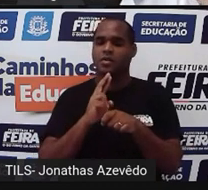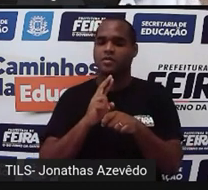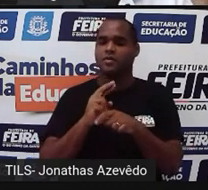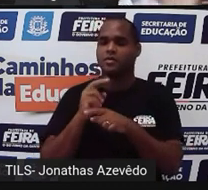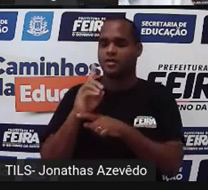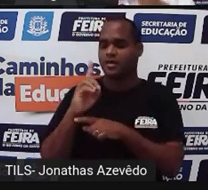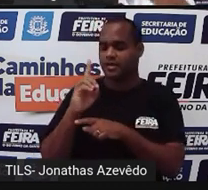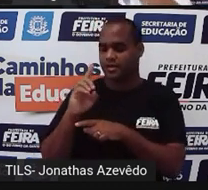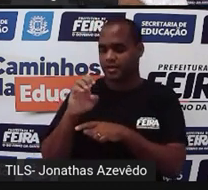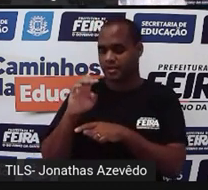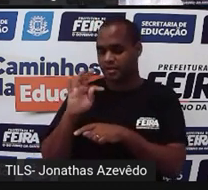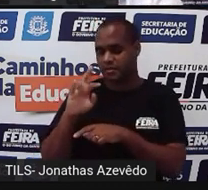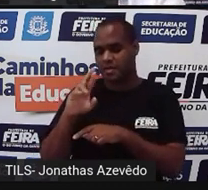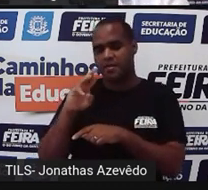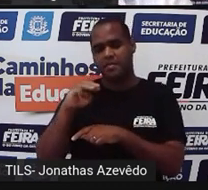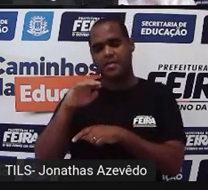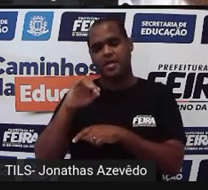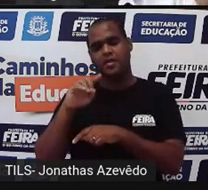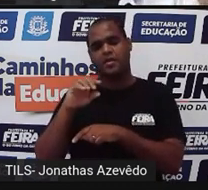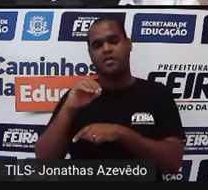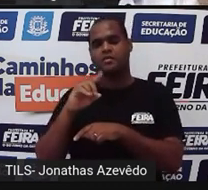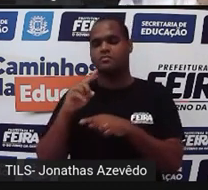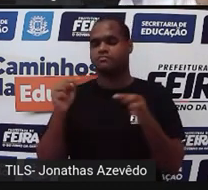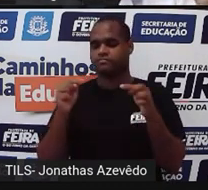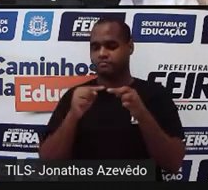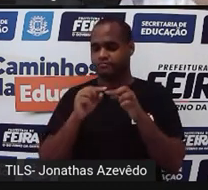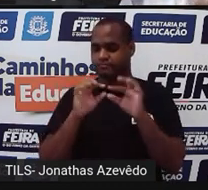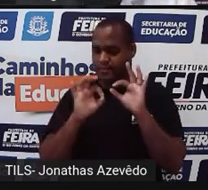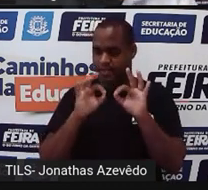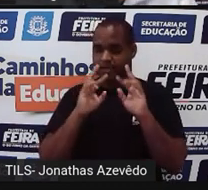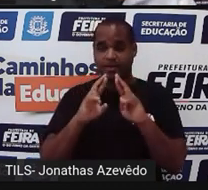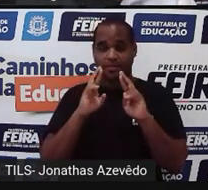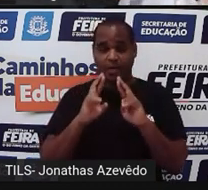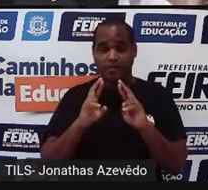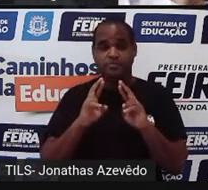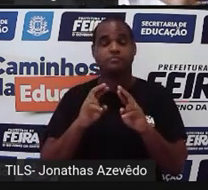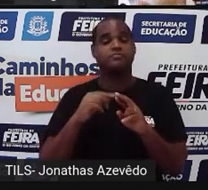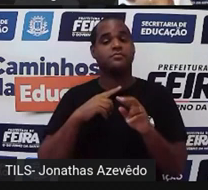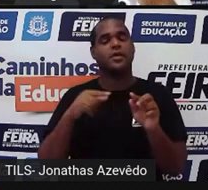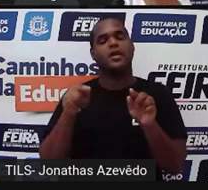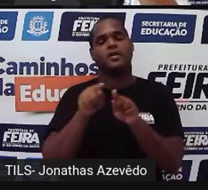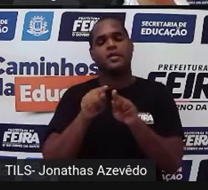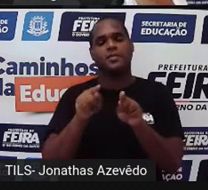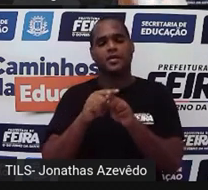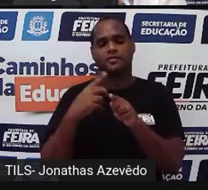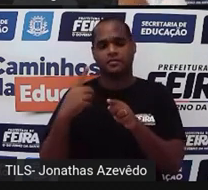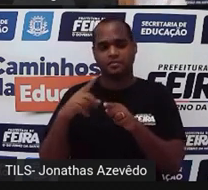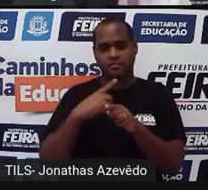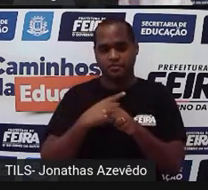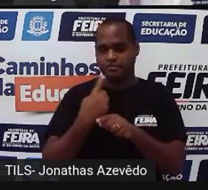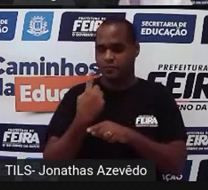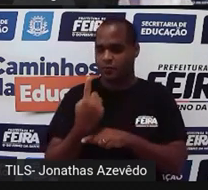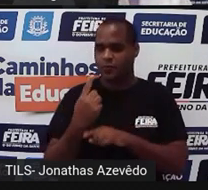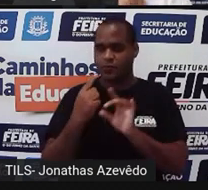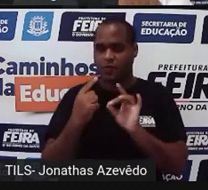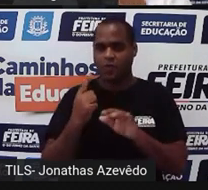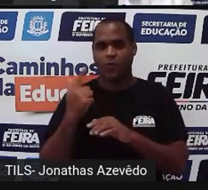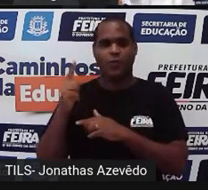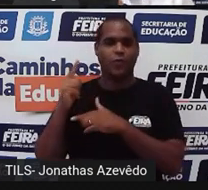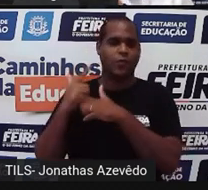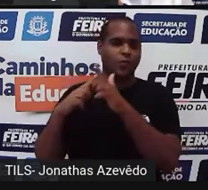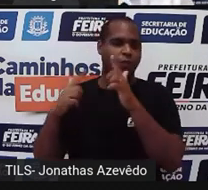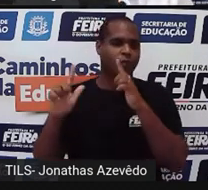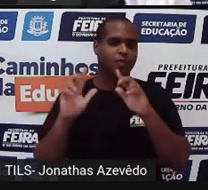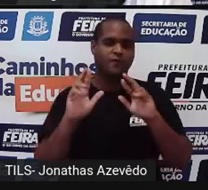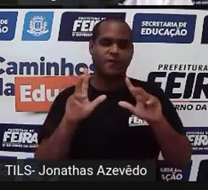que é um sistema possível determinado é quando tem solução e quando a solução é uma só. Se